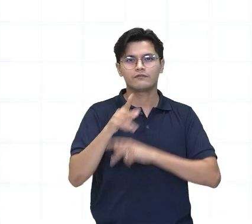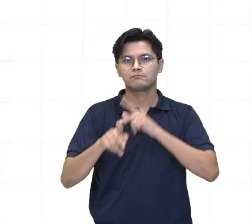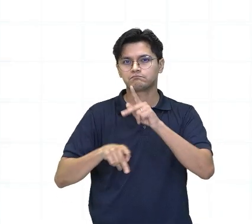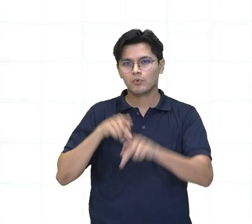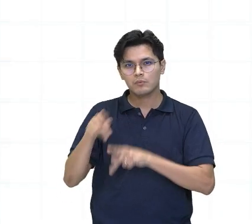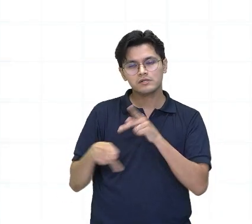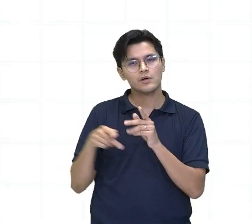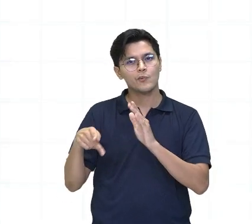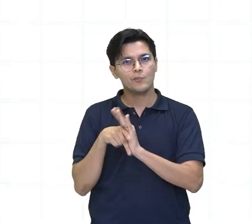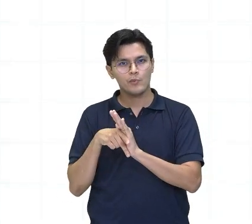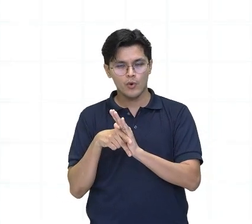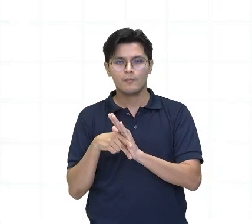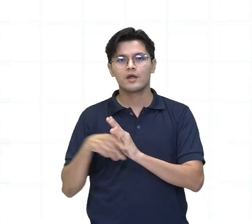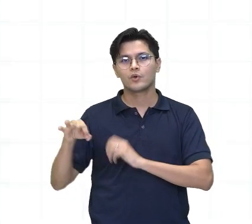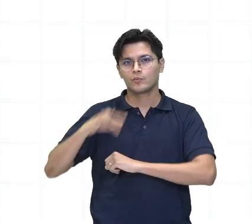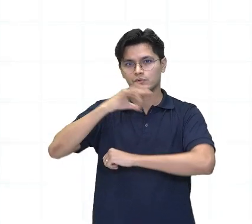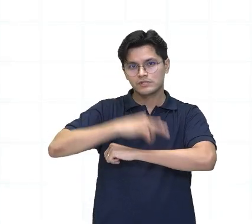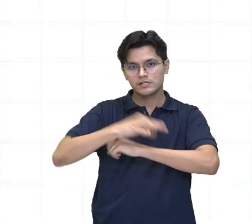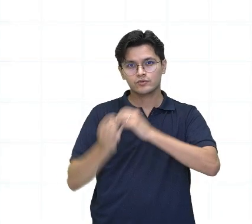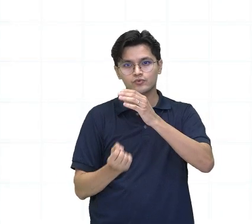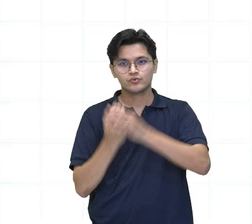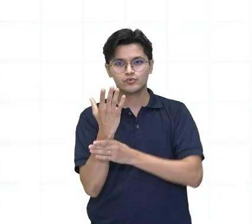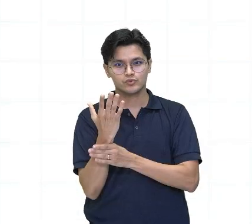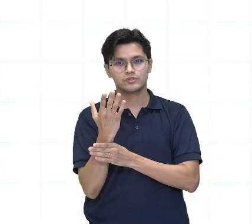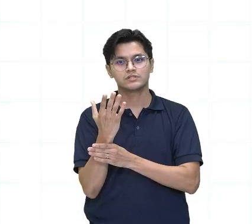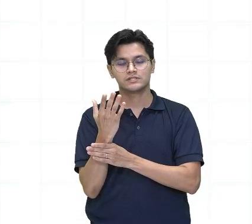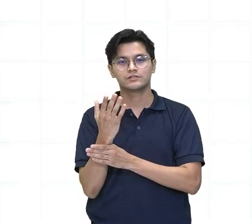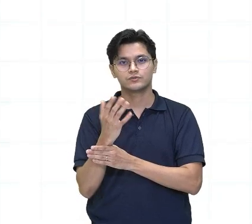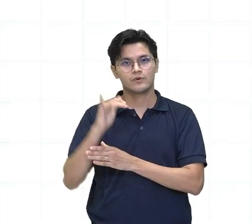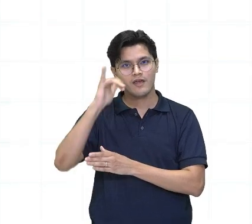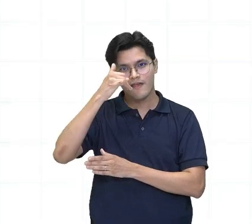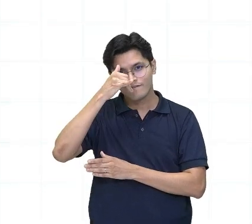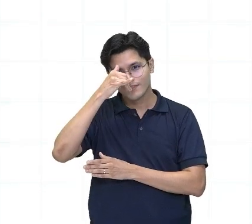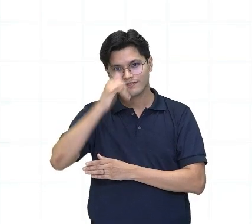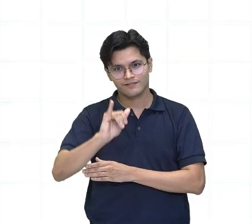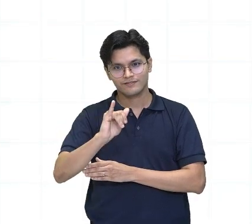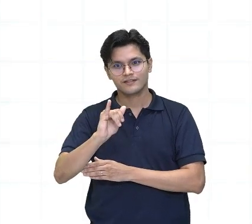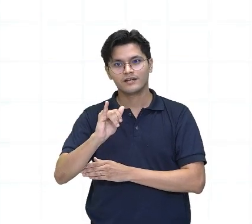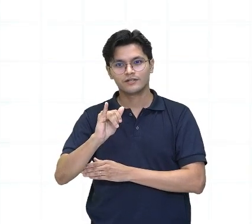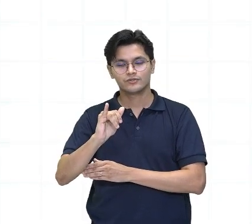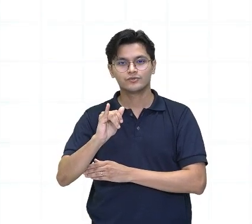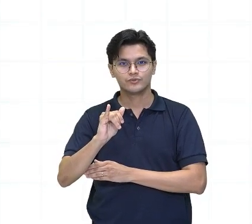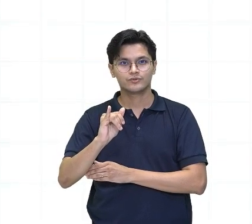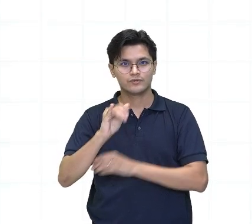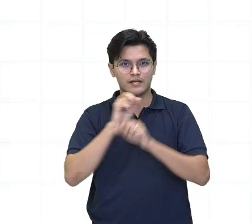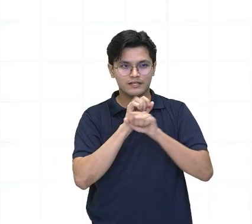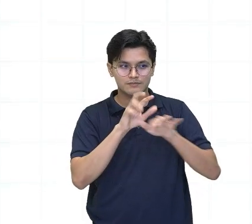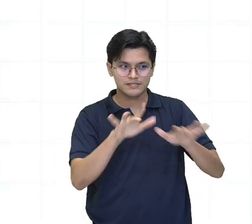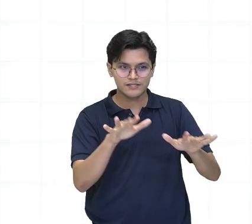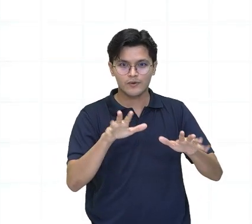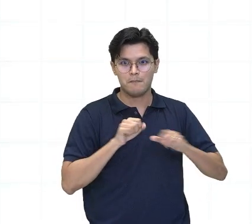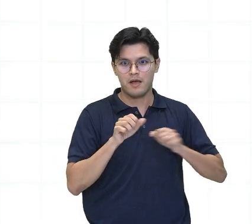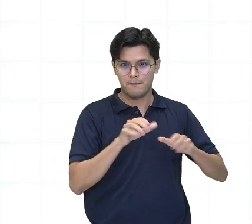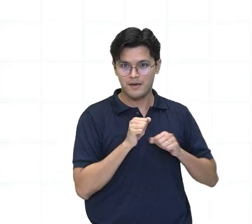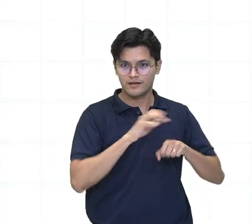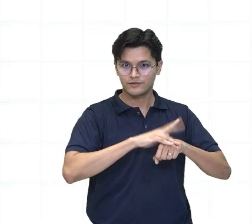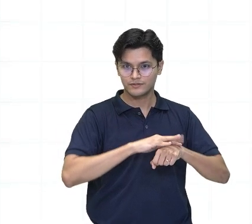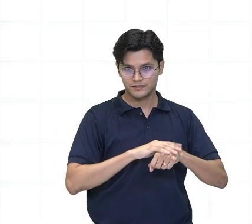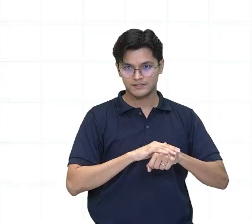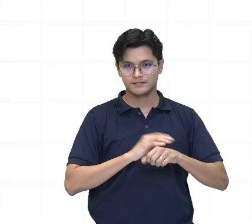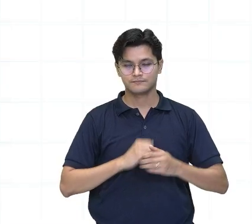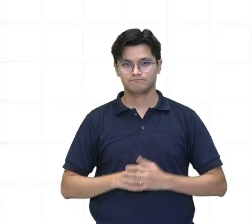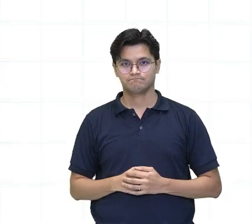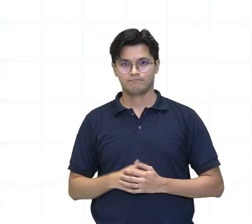mosquitos surge, reduzindo a transmissão e combatendo diretamente as arboviroses.